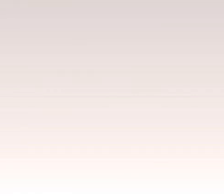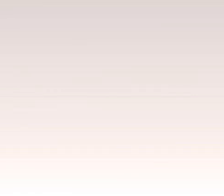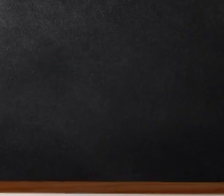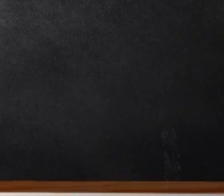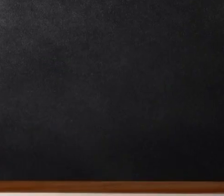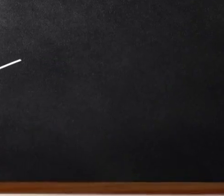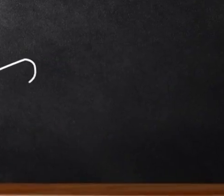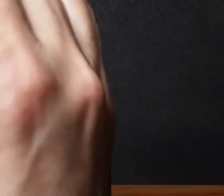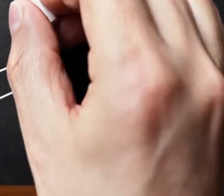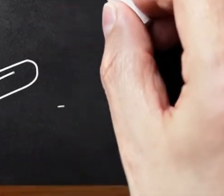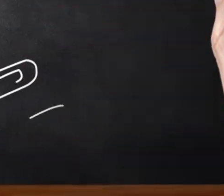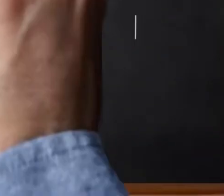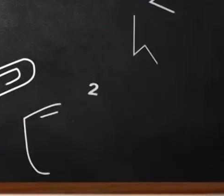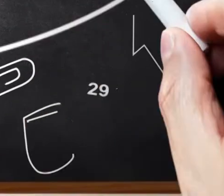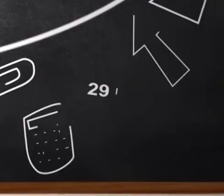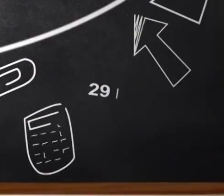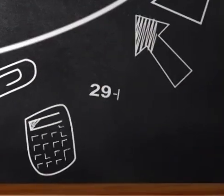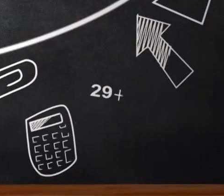E aí